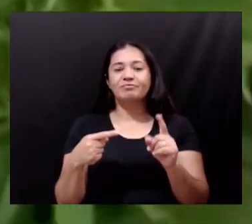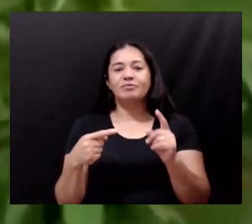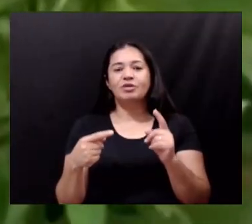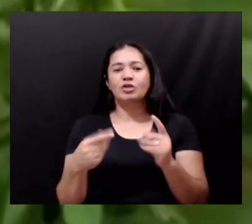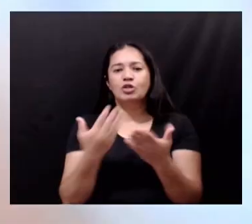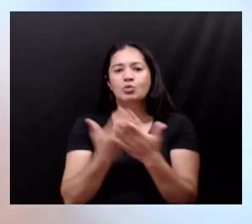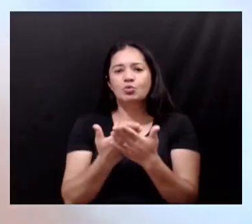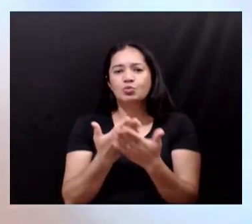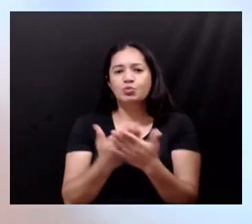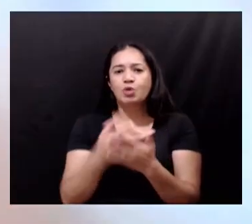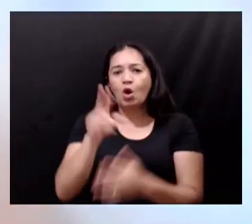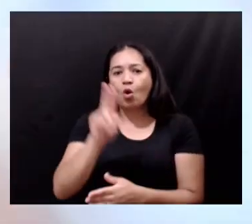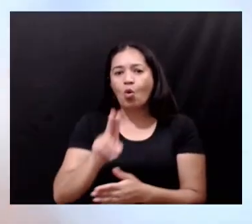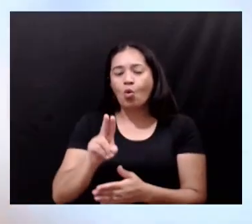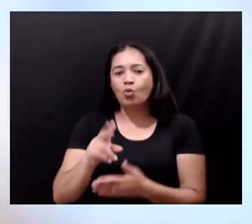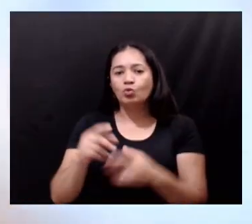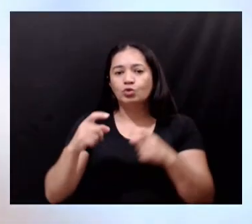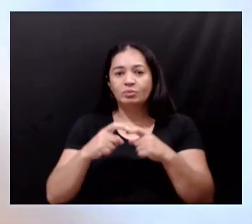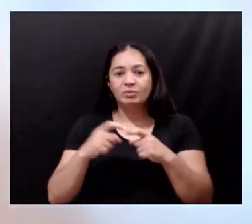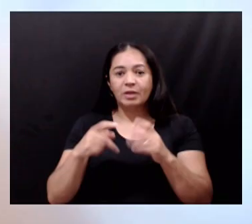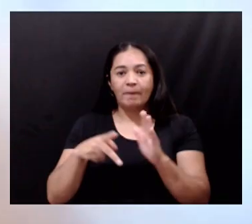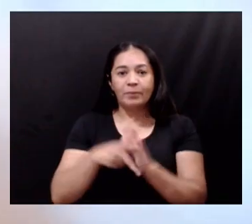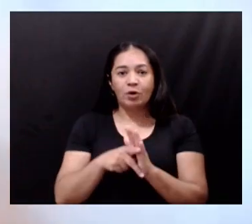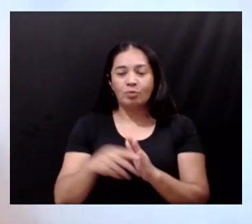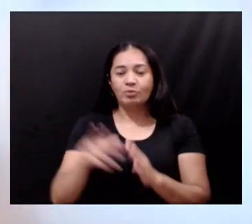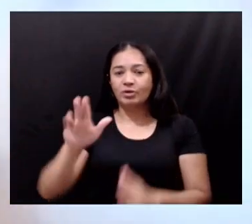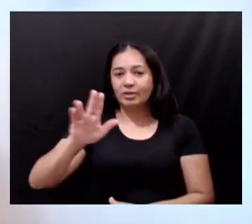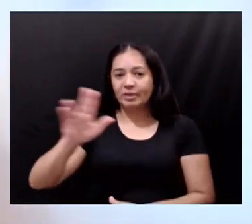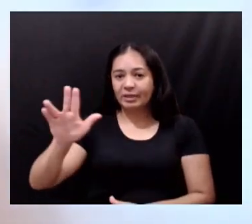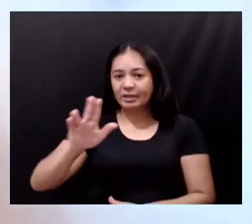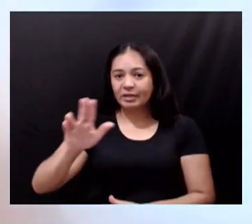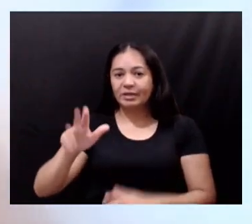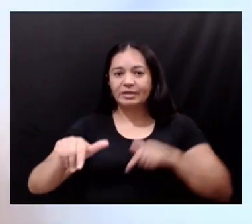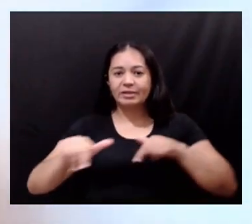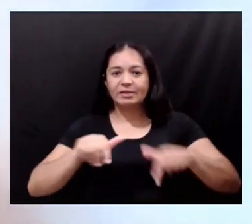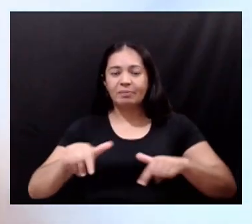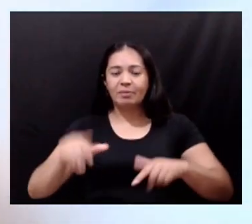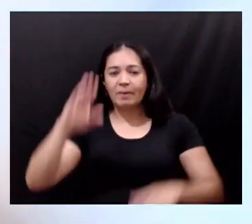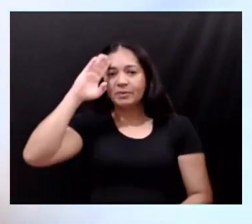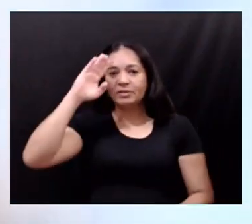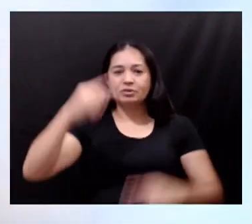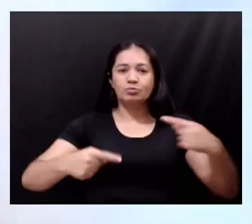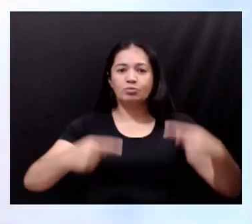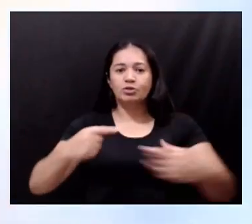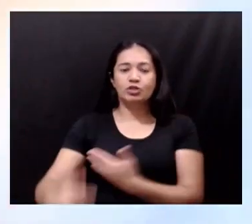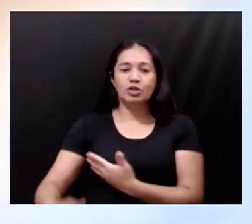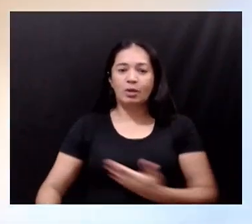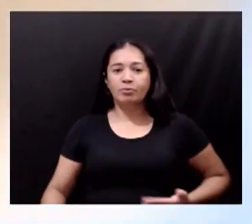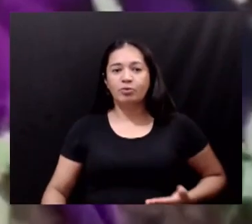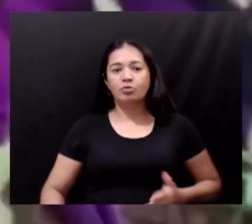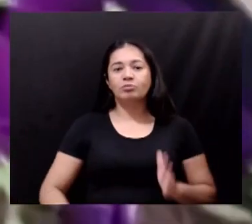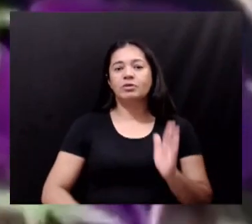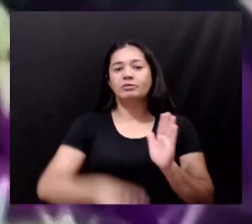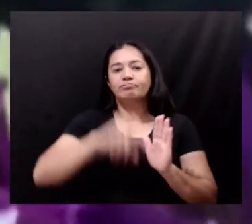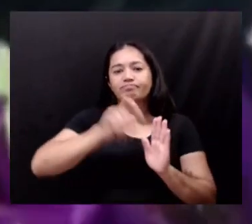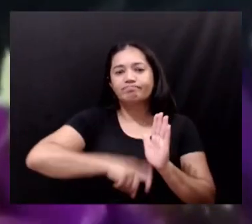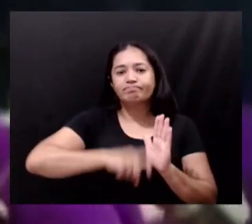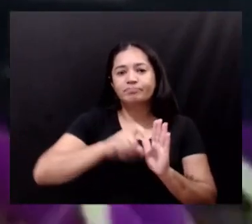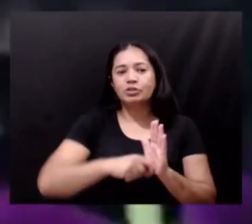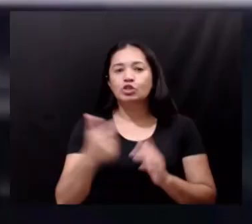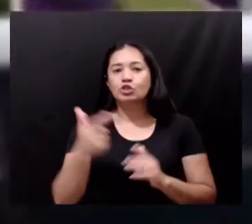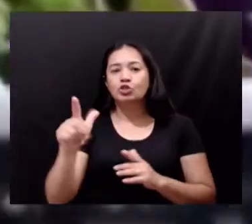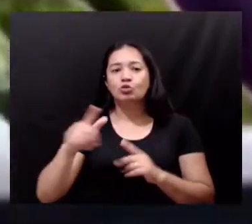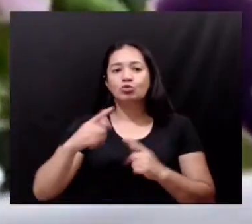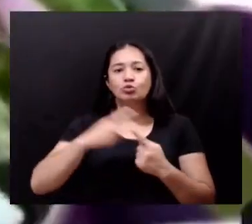medicinal da cannabis e atua principalmente em políticas públicas de drogas, ayahuasca e outros psicodélicos e saúde mental